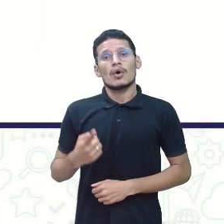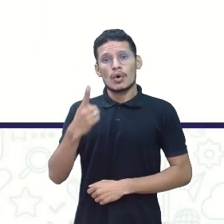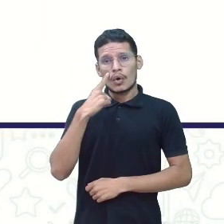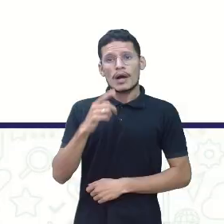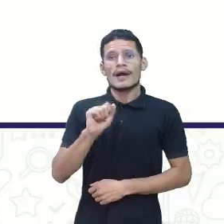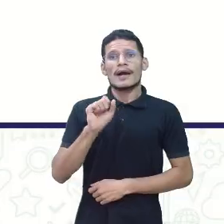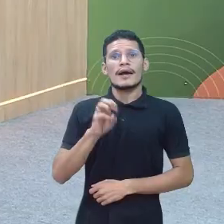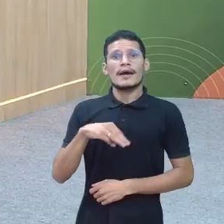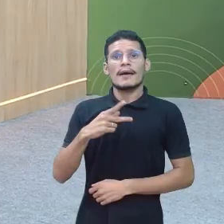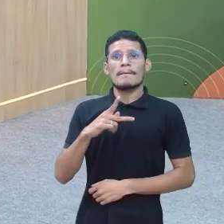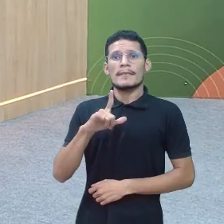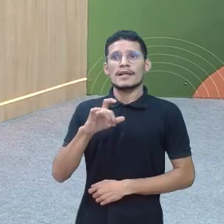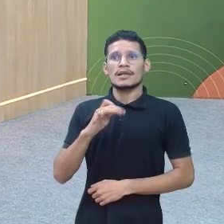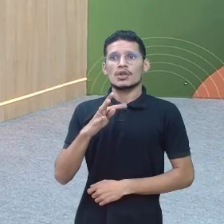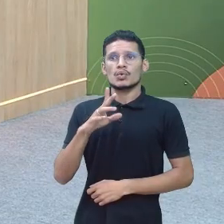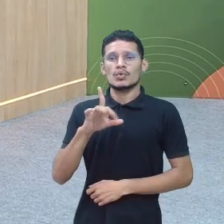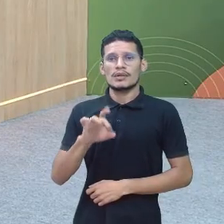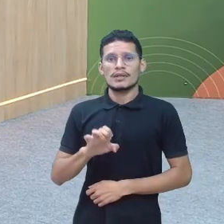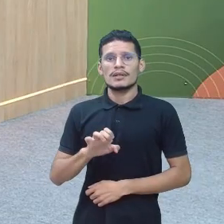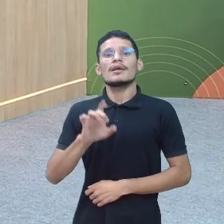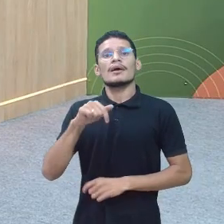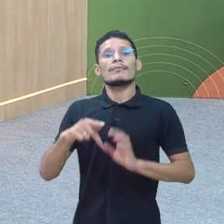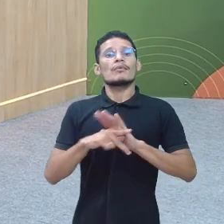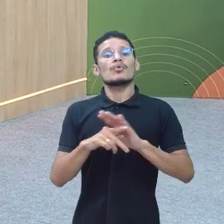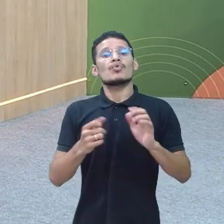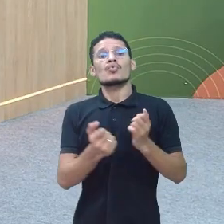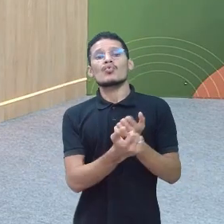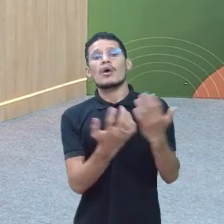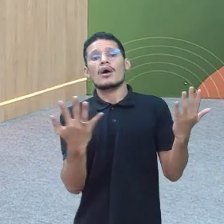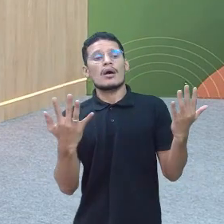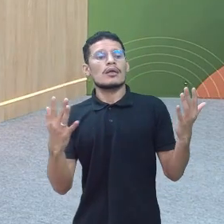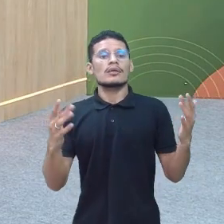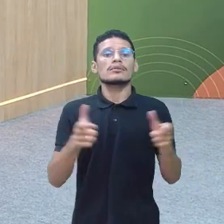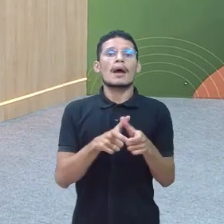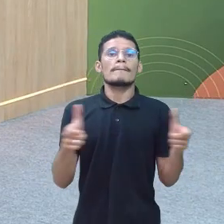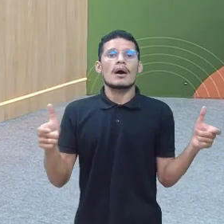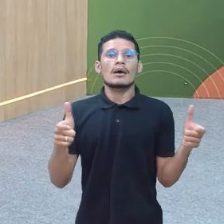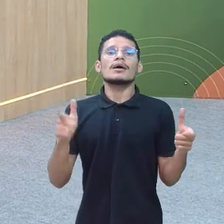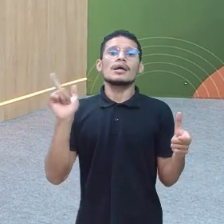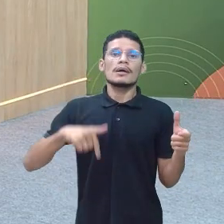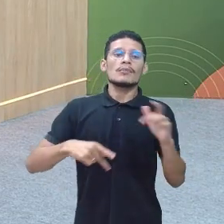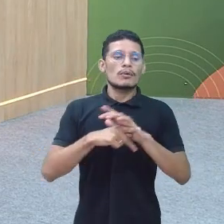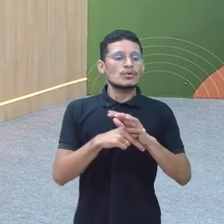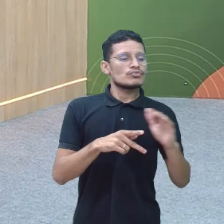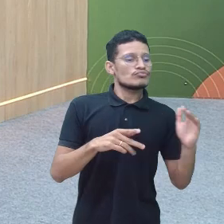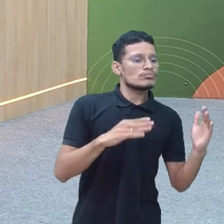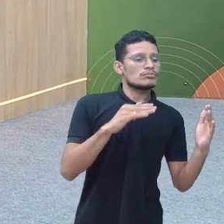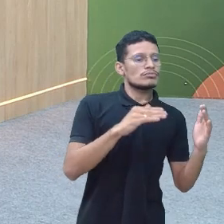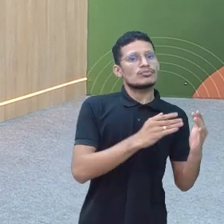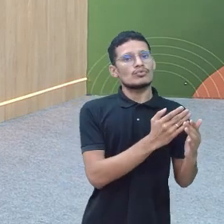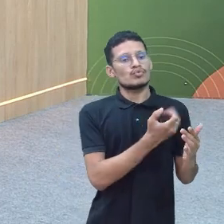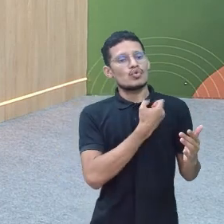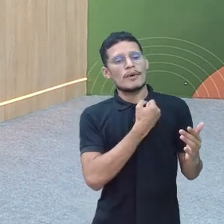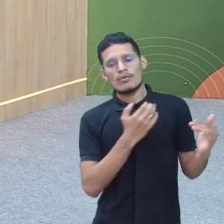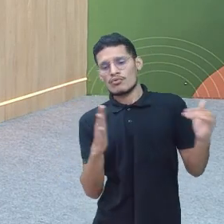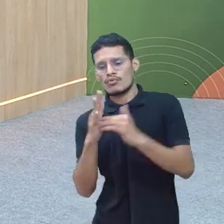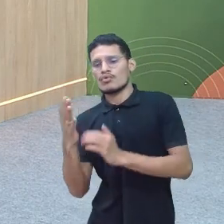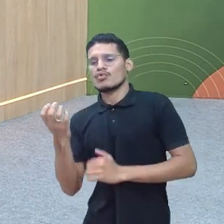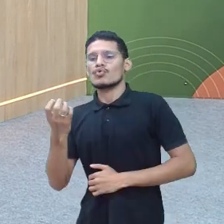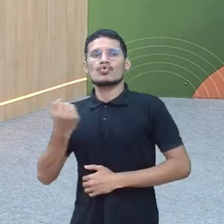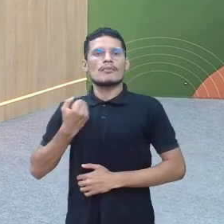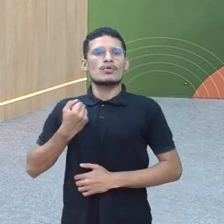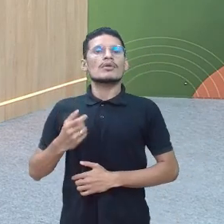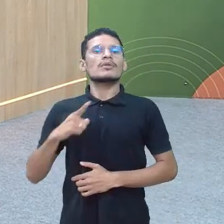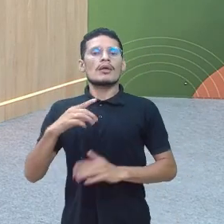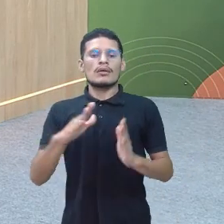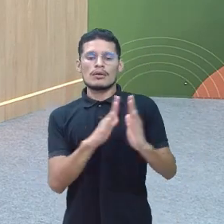amplitude de um conjunto é ver o quanto de tamanho entre os números a gente vai ter. E aí, nesse caso, eu tenho 18 sendo